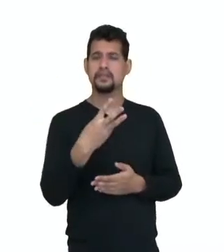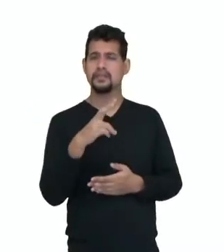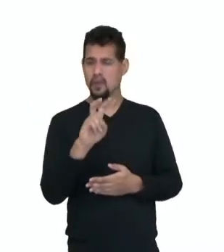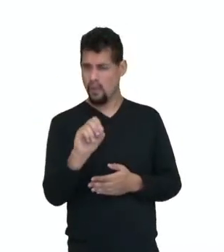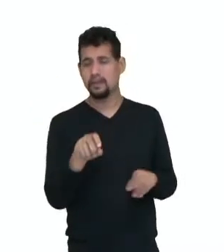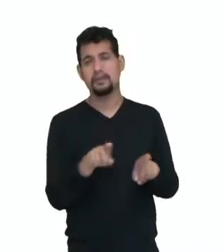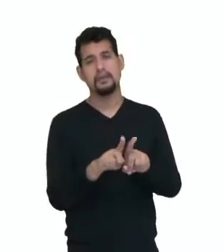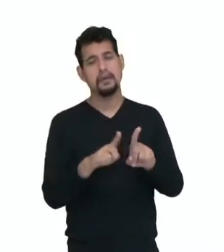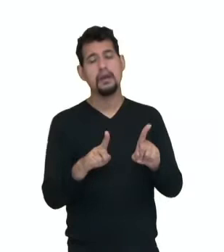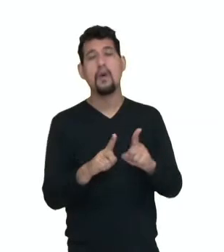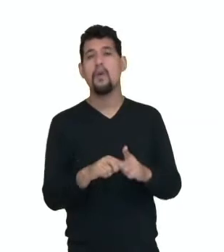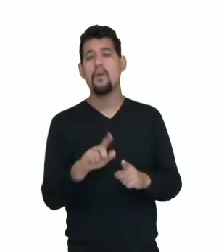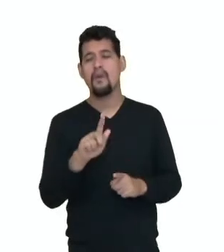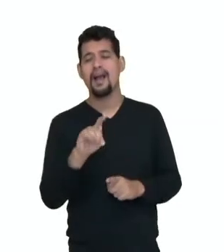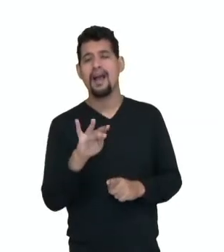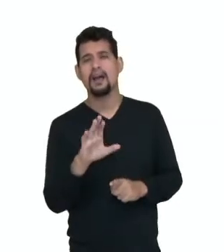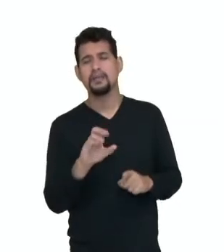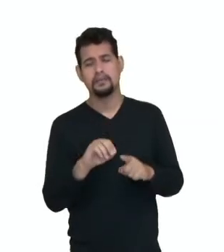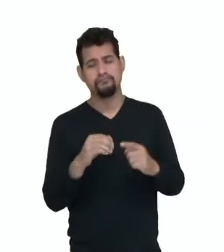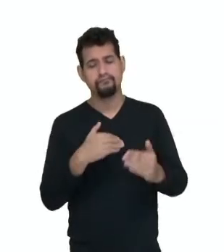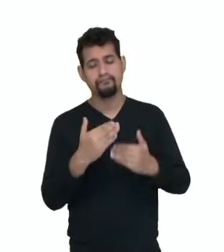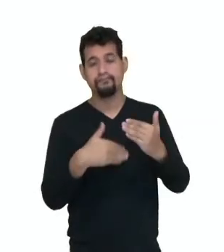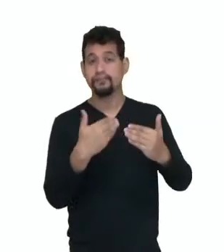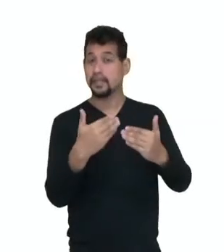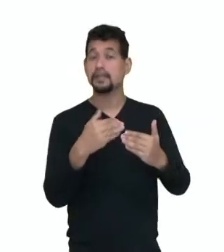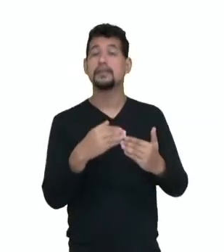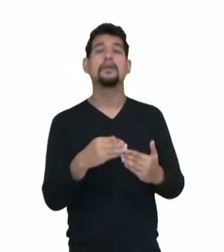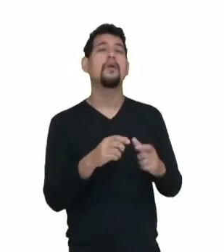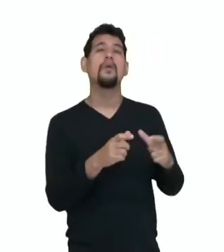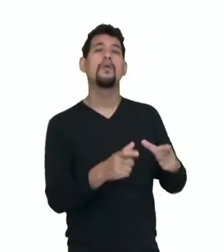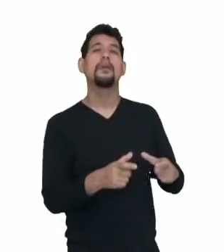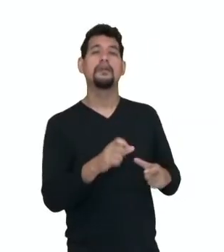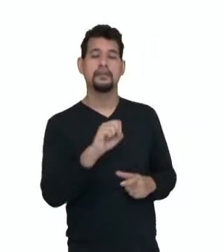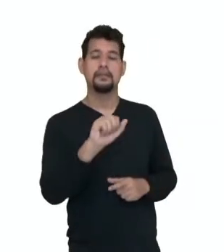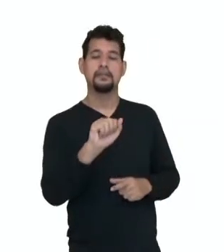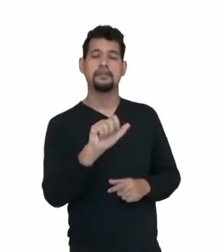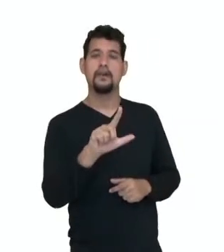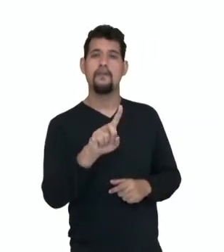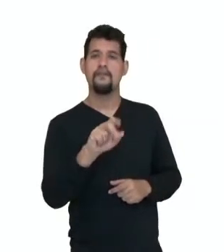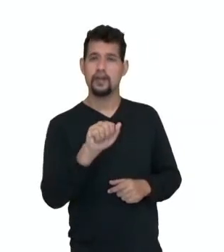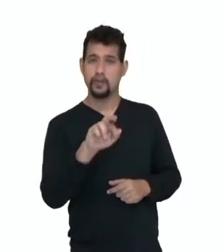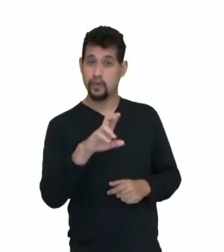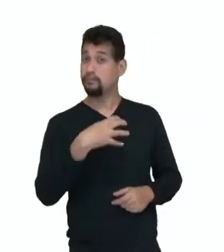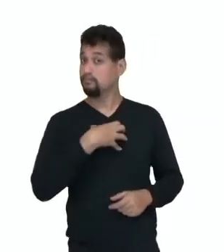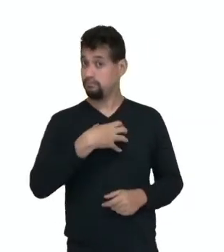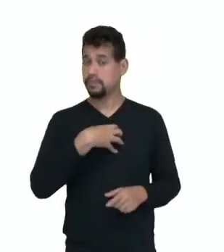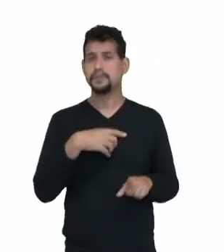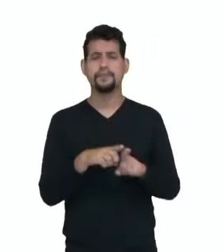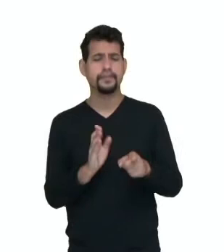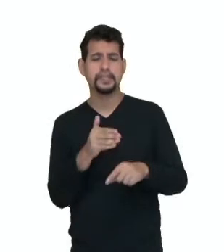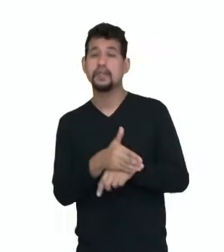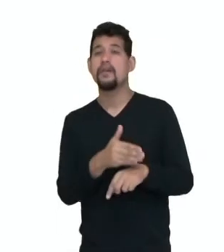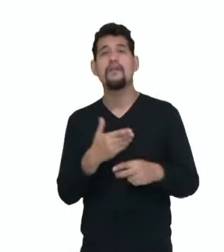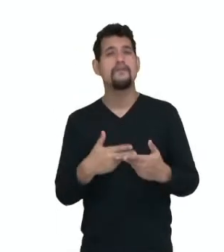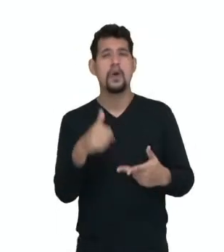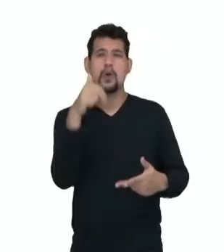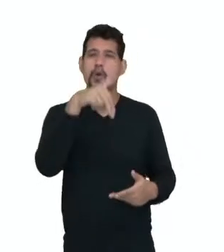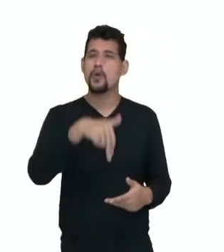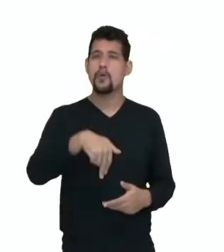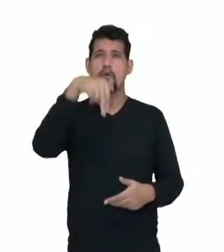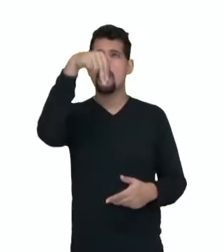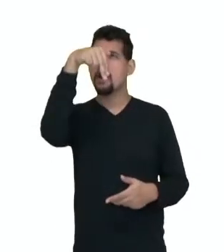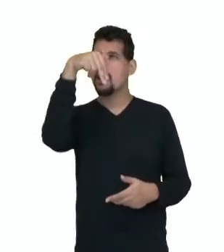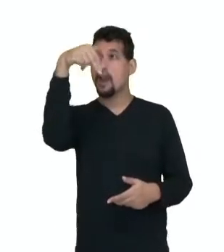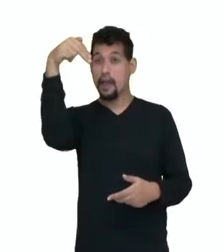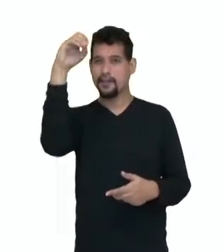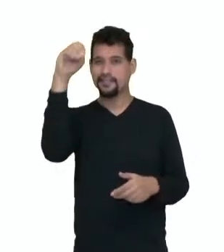gado então se tornou então expressiva na região de Salvador e acabou então se difundindo então no Nordeste como um todo. E